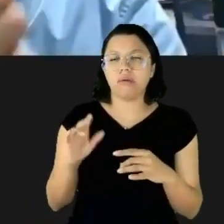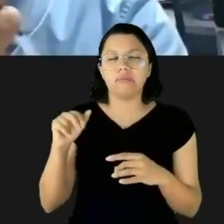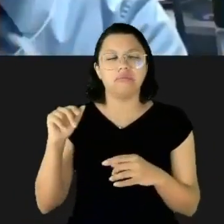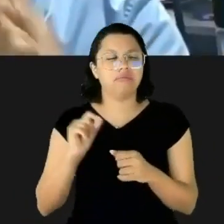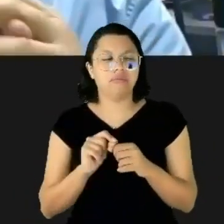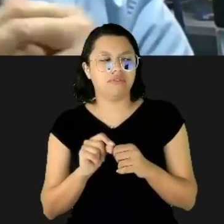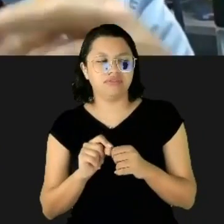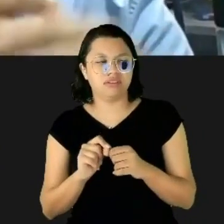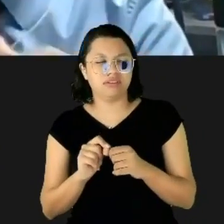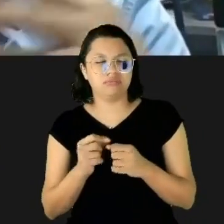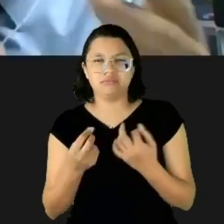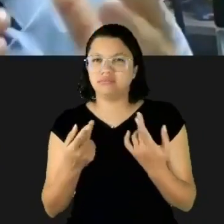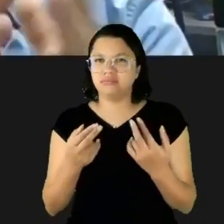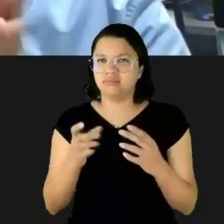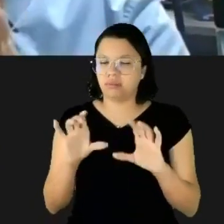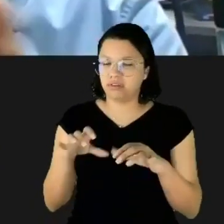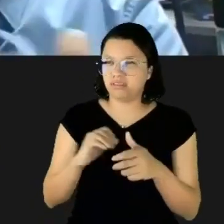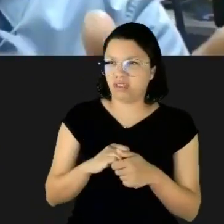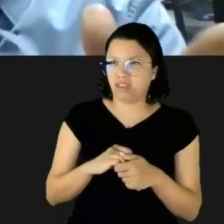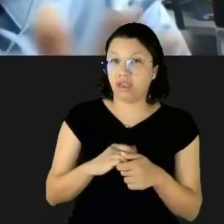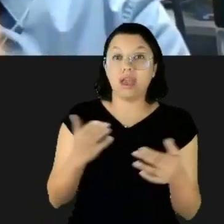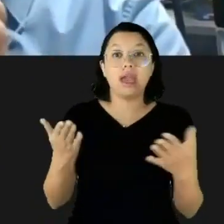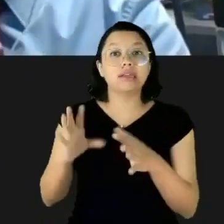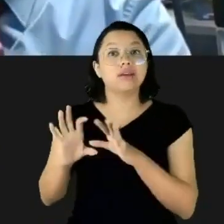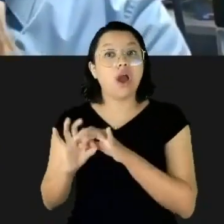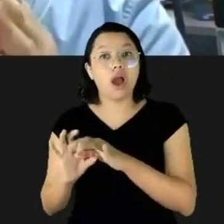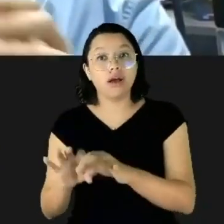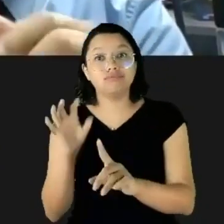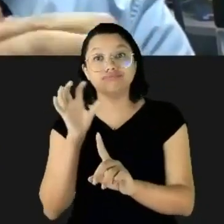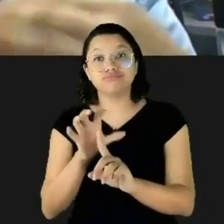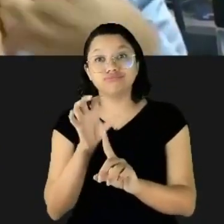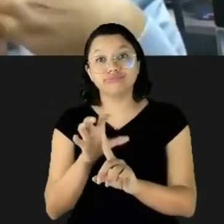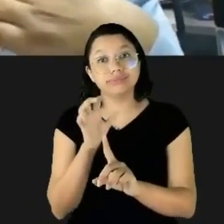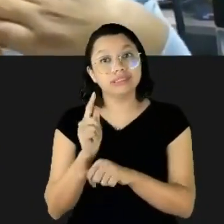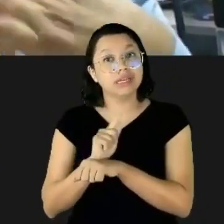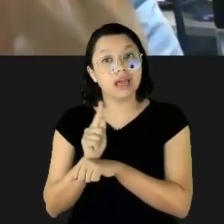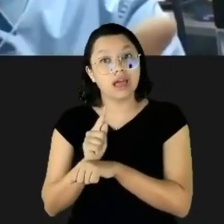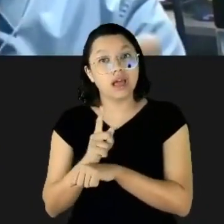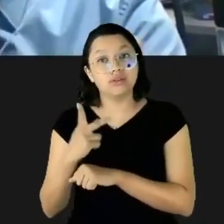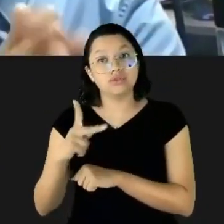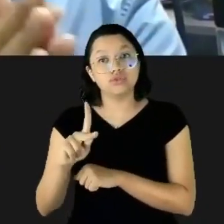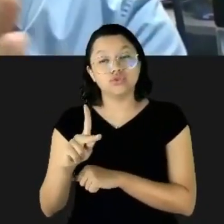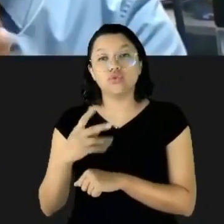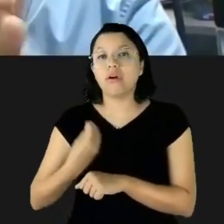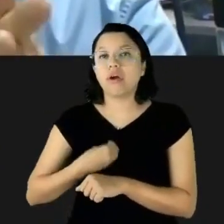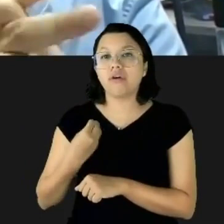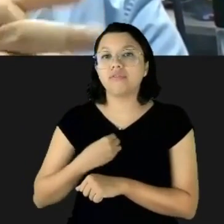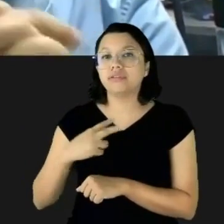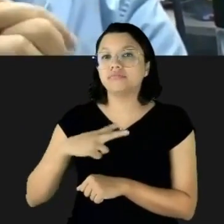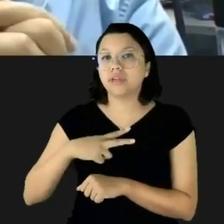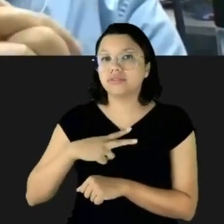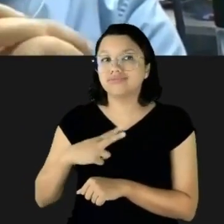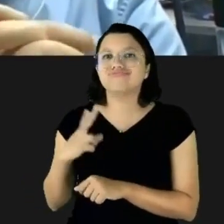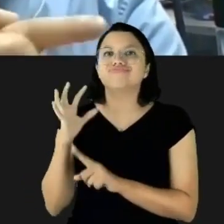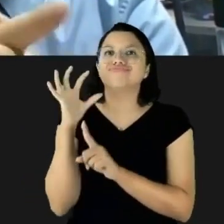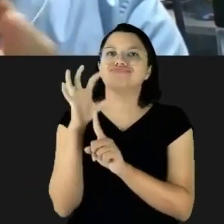sempre vai ser. Então, esse contexto influencia a gestão atual. a sua vida particular influencia,